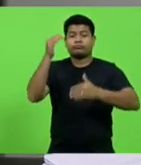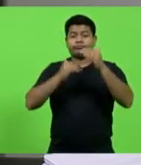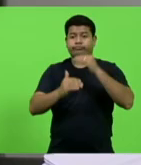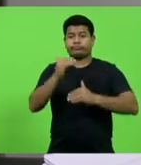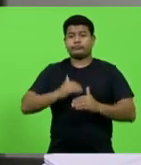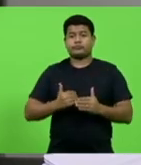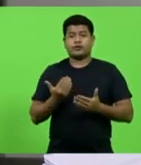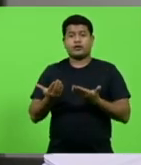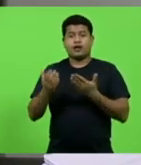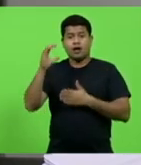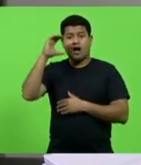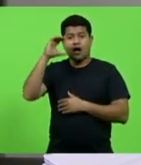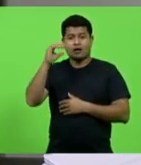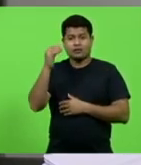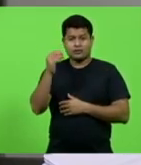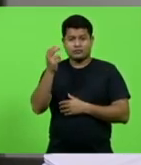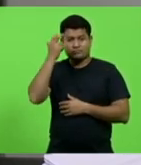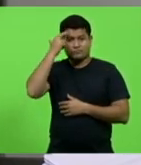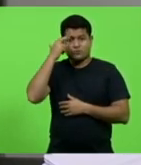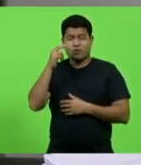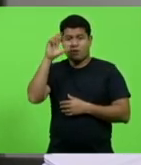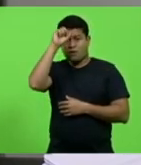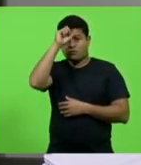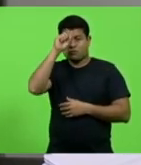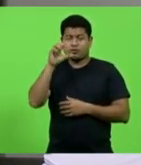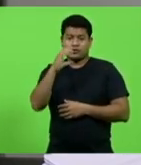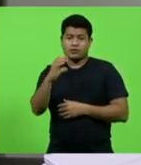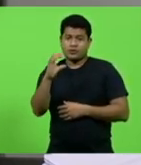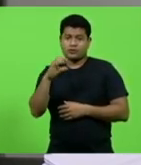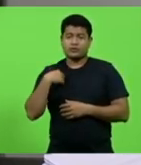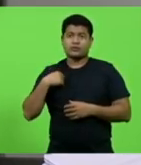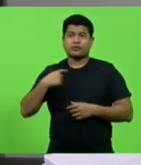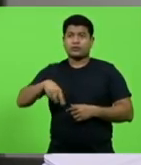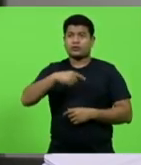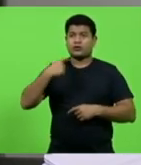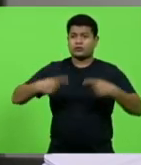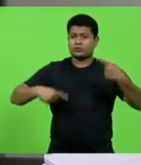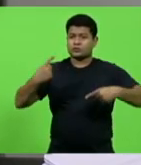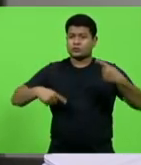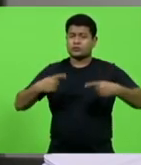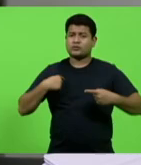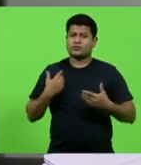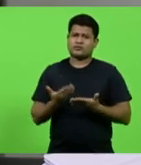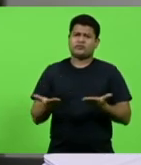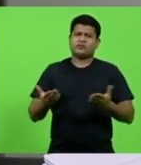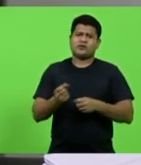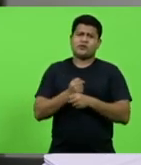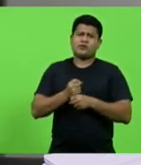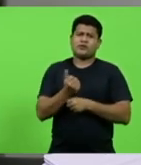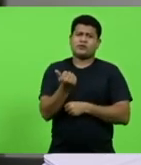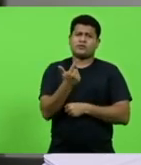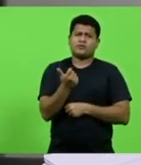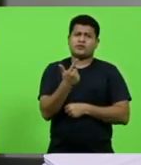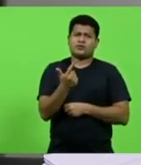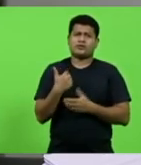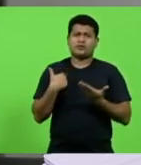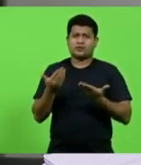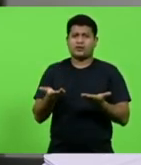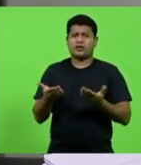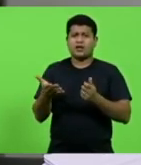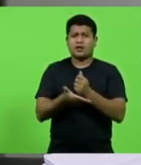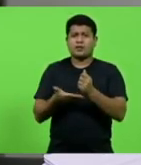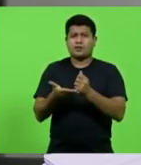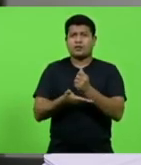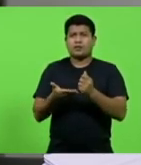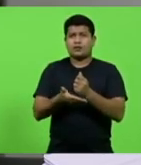sim. Uma outra questão que me parece fundamental discutir aqui, gente, 12 anos de educação básica, ou então,